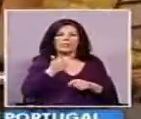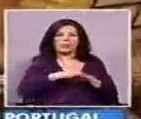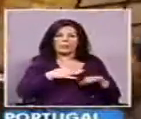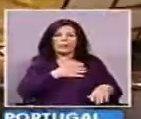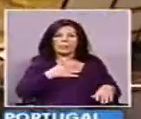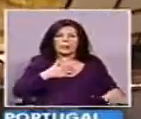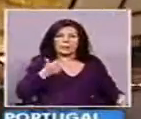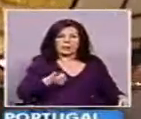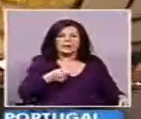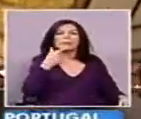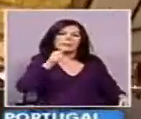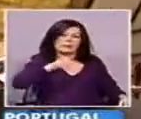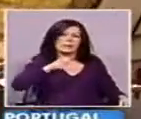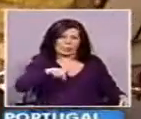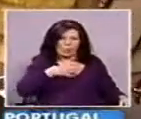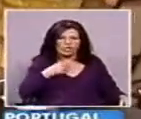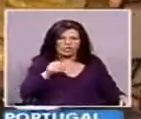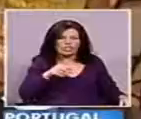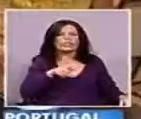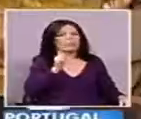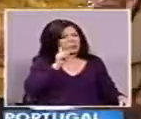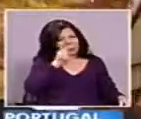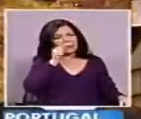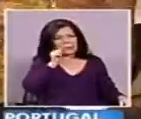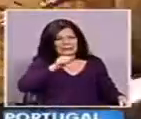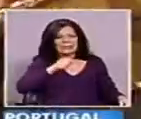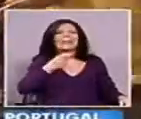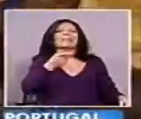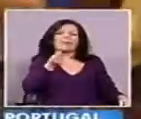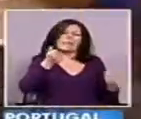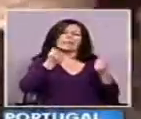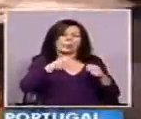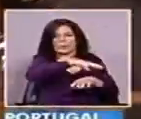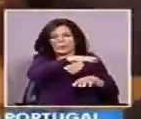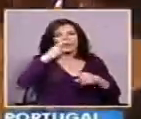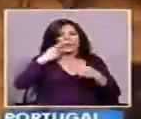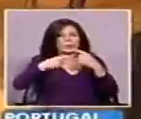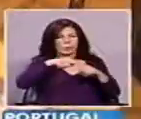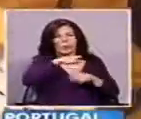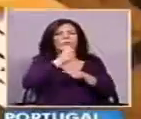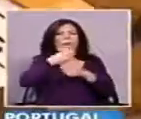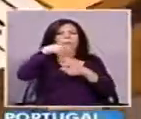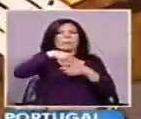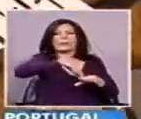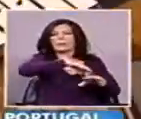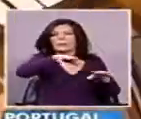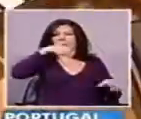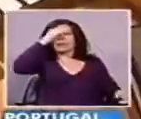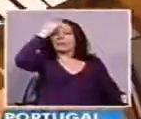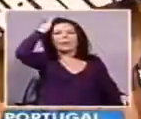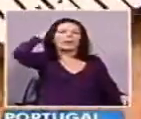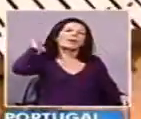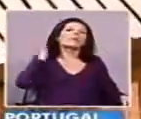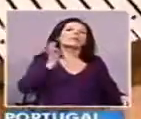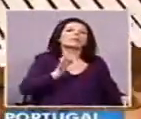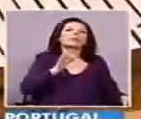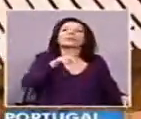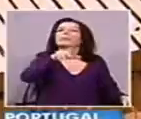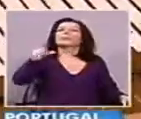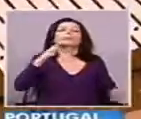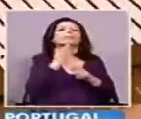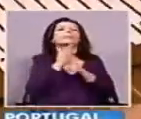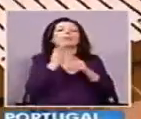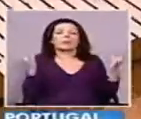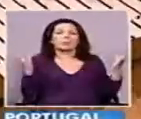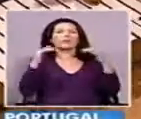Gosto muito. Gostas? Sim. Ora, então, força! Podem continuar, porque vocês fazem parte desta invenção e daquilo que vai ser um espetáculo